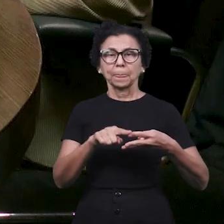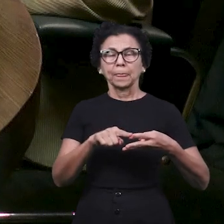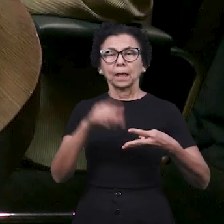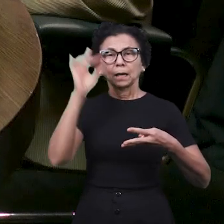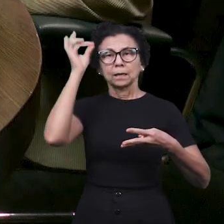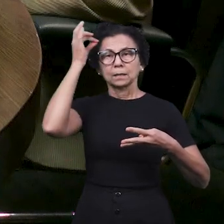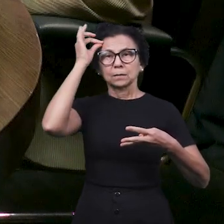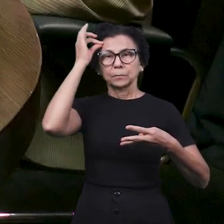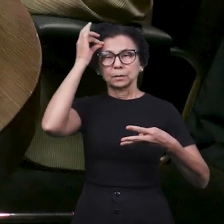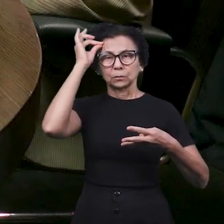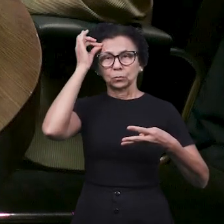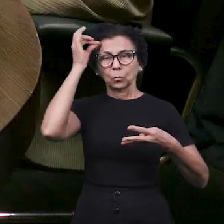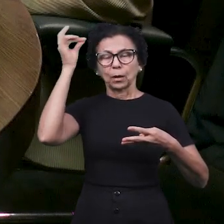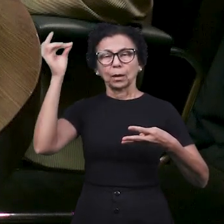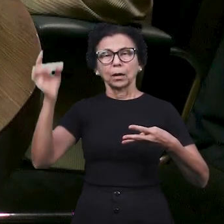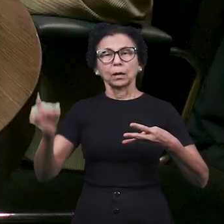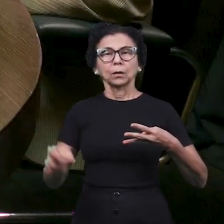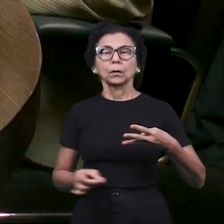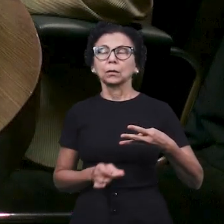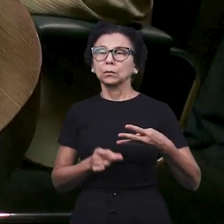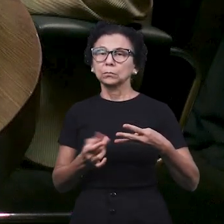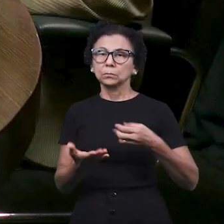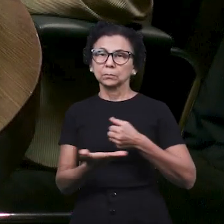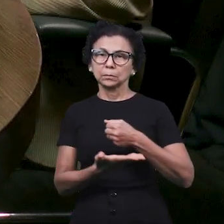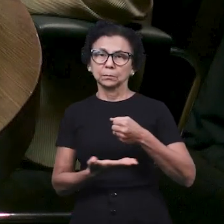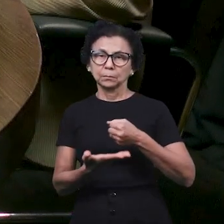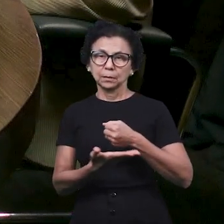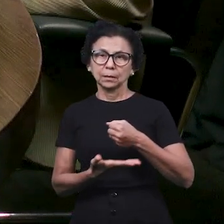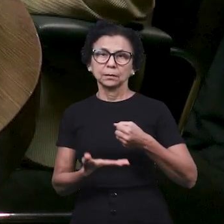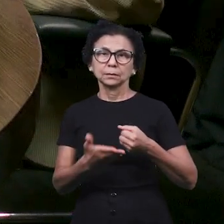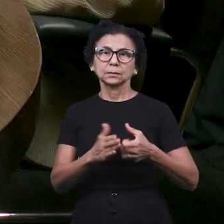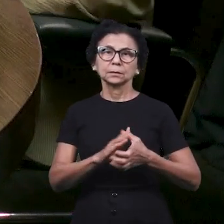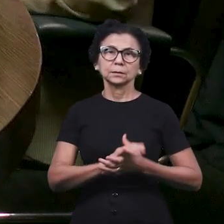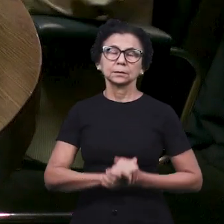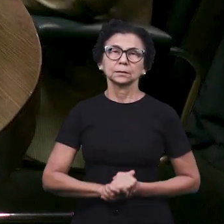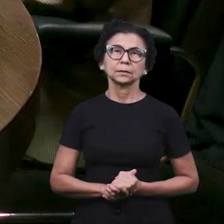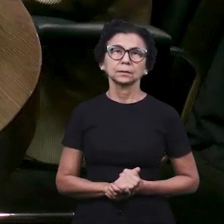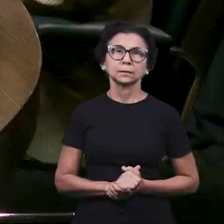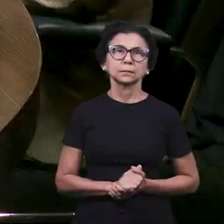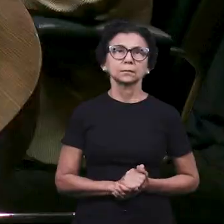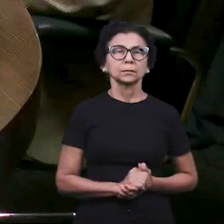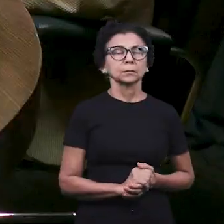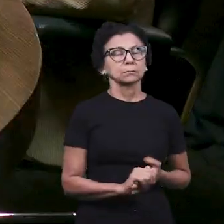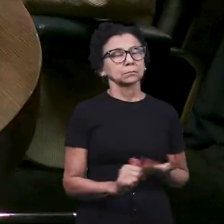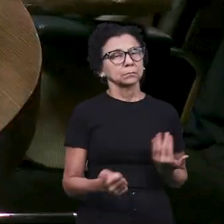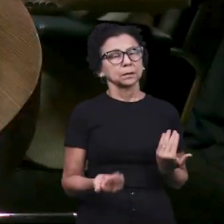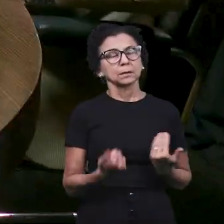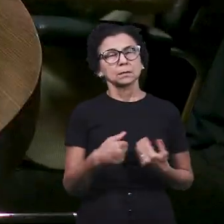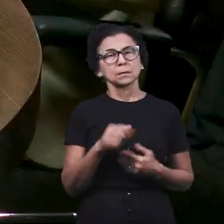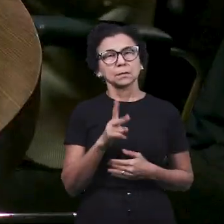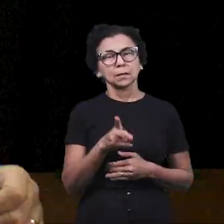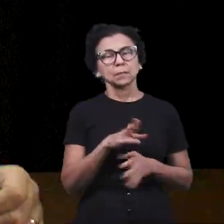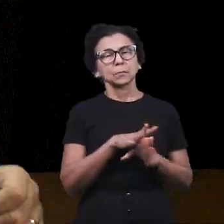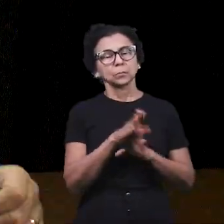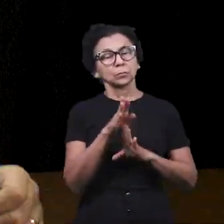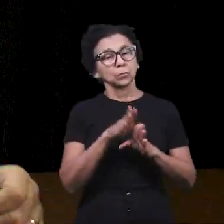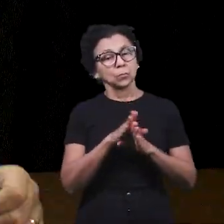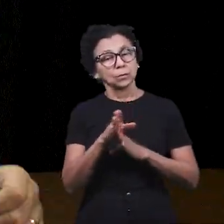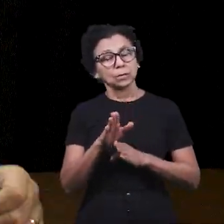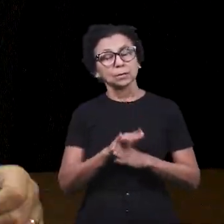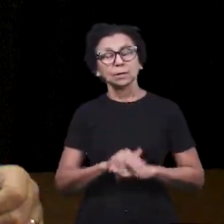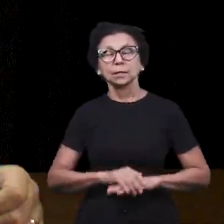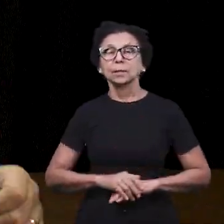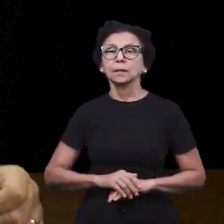a base de todas as coisas do servo. O pastor Gedeuti, ele falava muito isso, né? Nos conselhos finais dele, ele falava isso, que